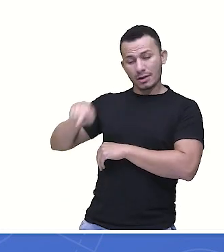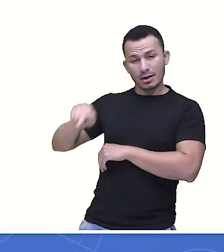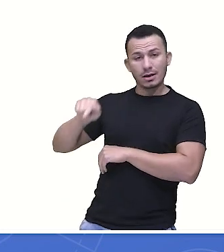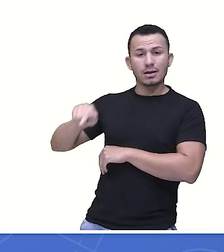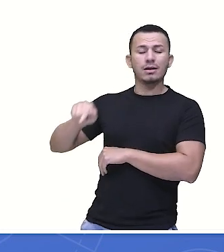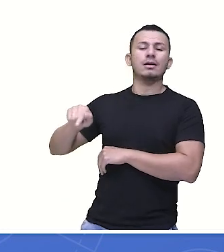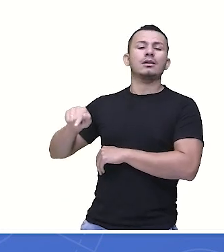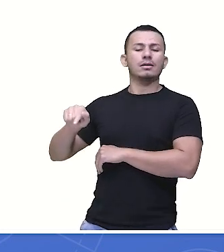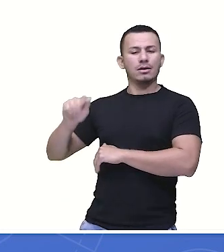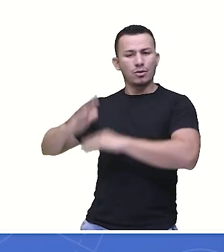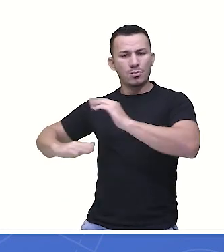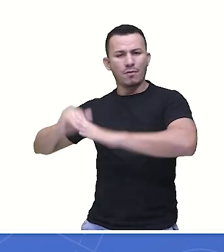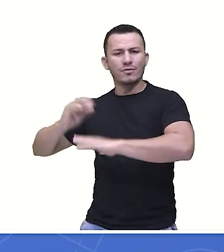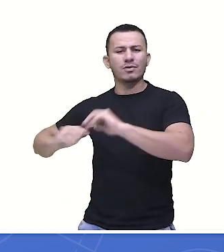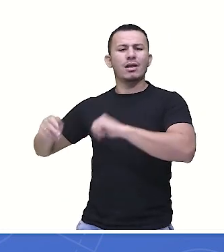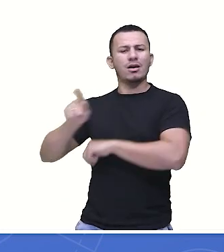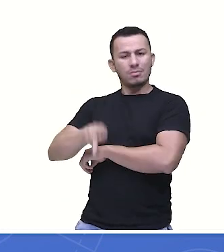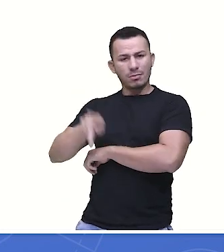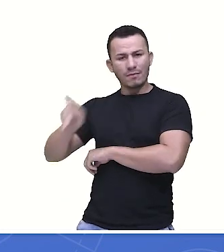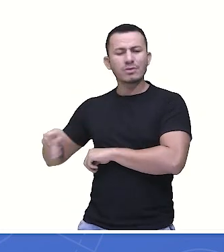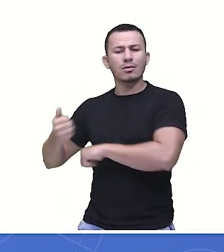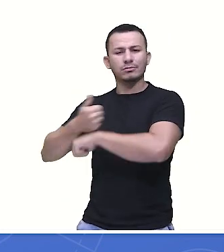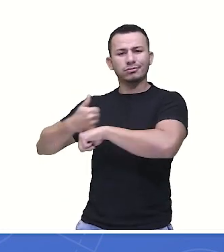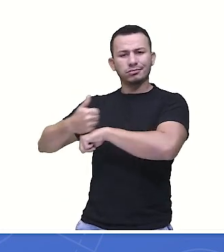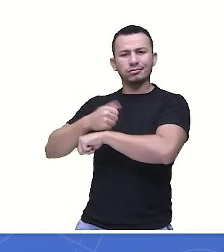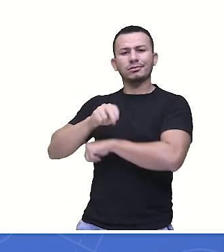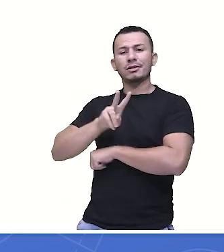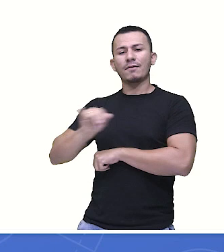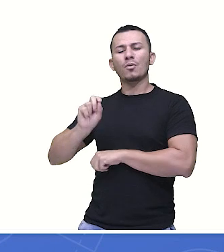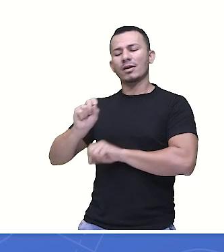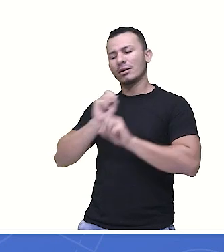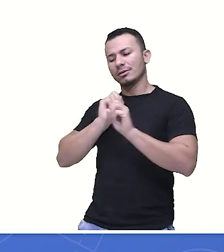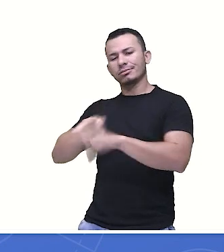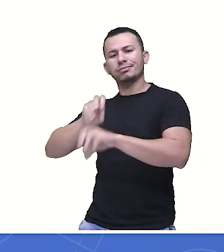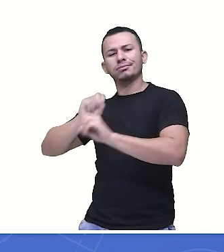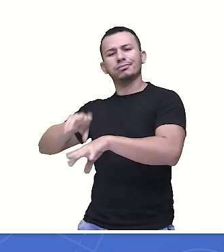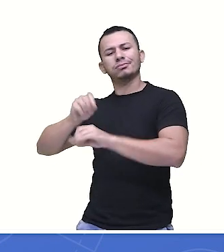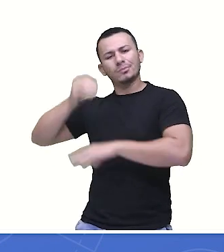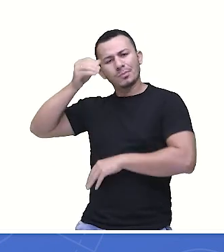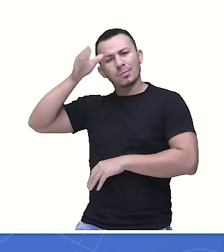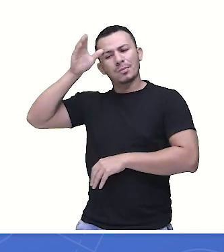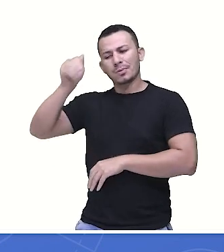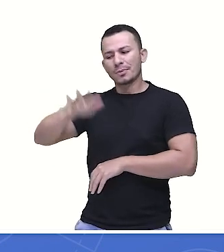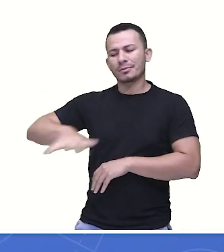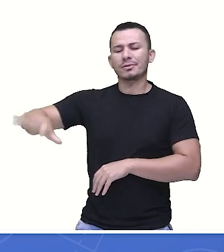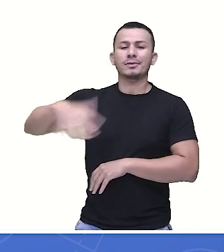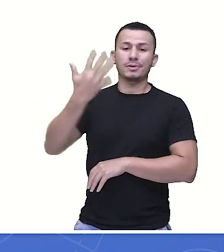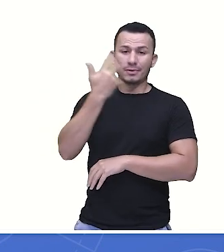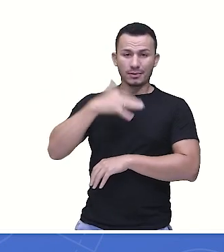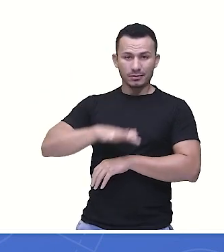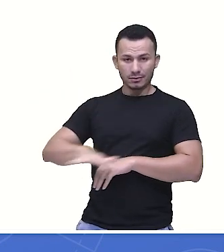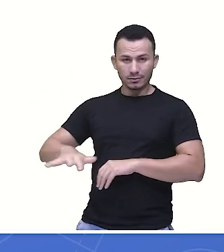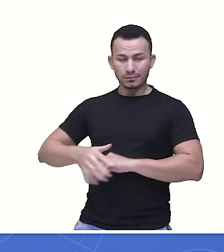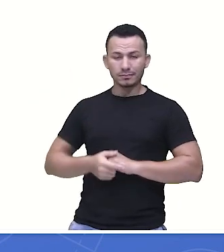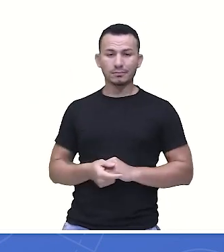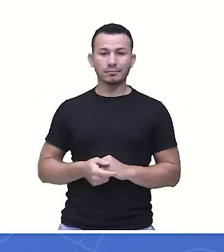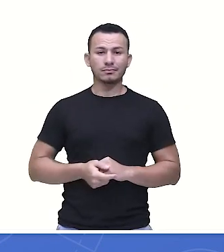né, do professor que vai ser o transmissor, né, do conhecimento. Então aí a gente vai